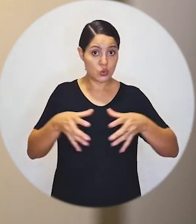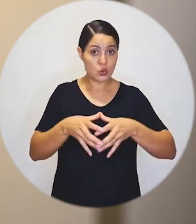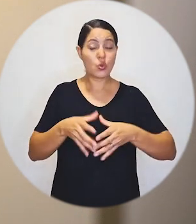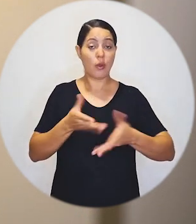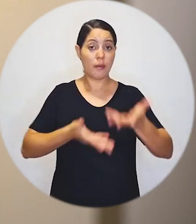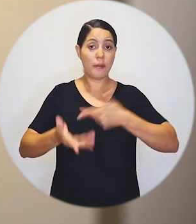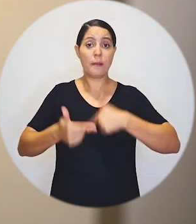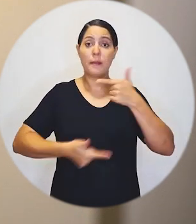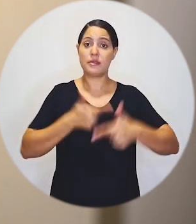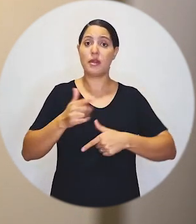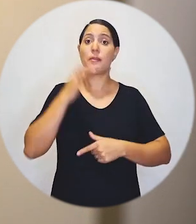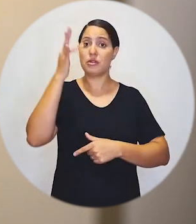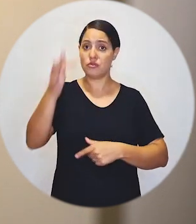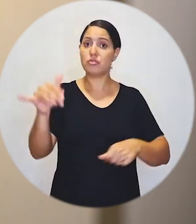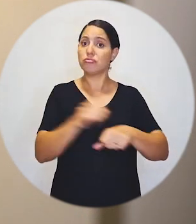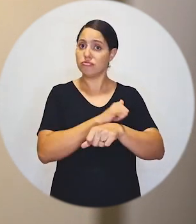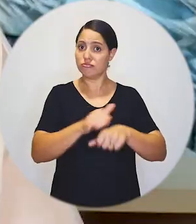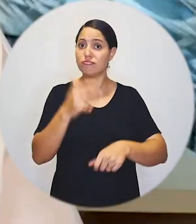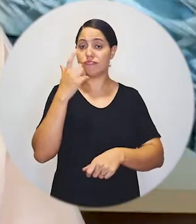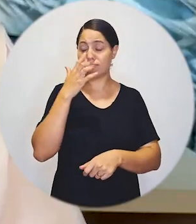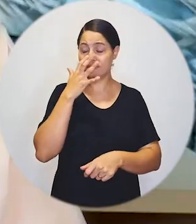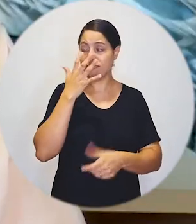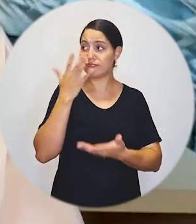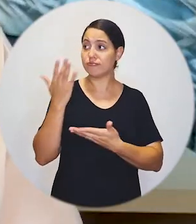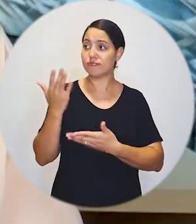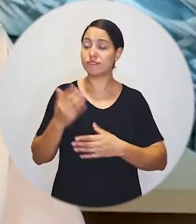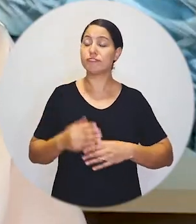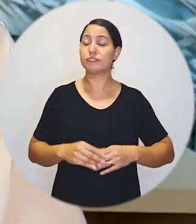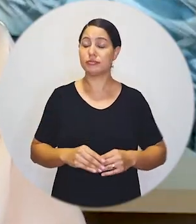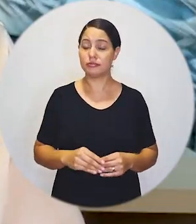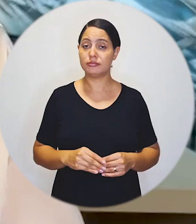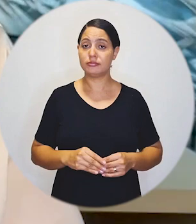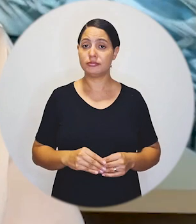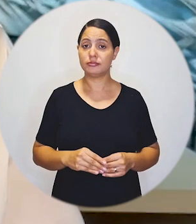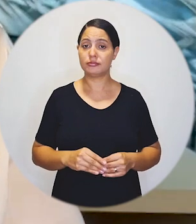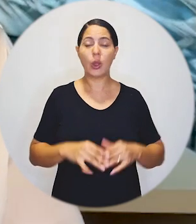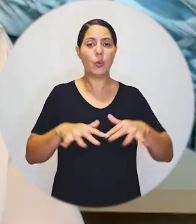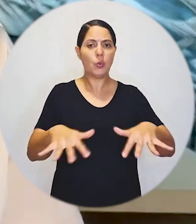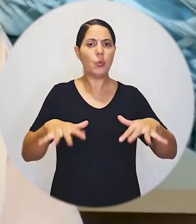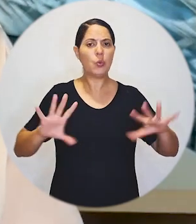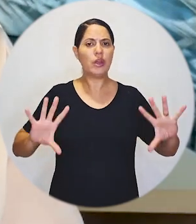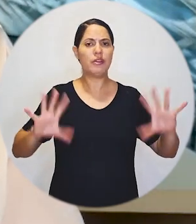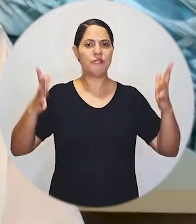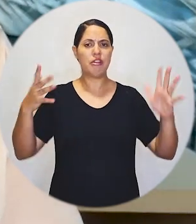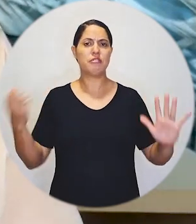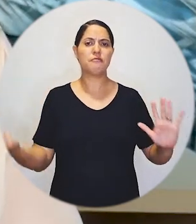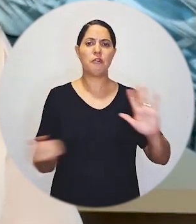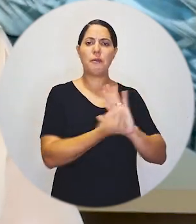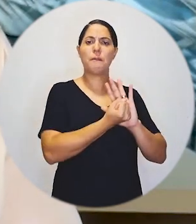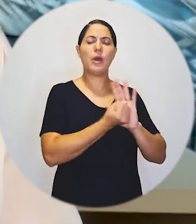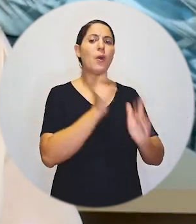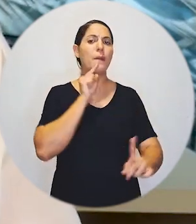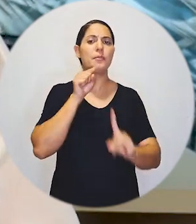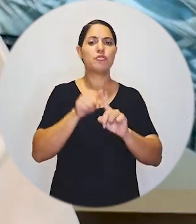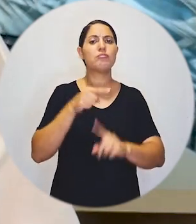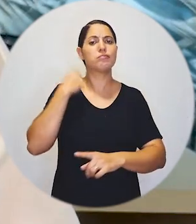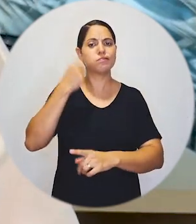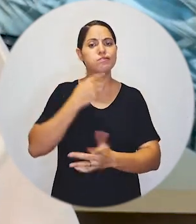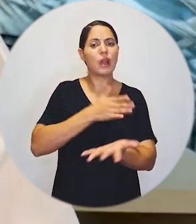traçaram diretrizes para trabalhos futuros. O evento foi um marco para consolidar a